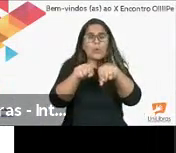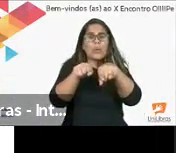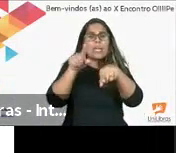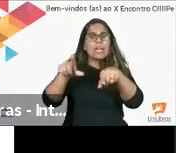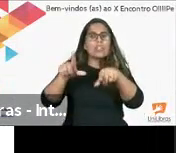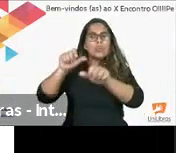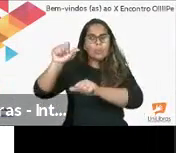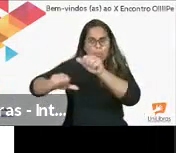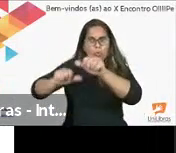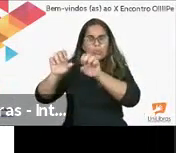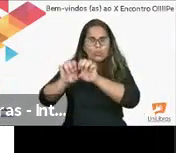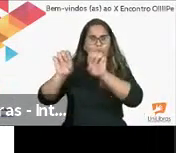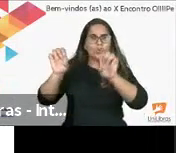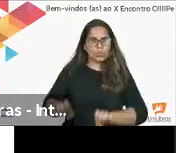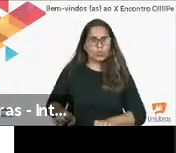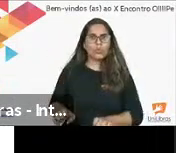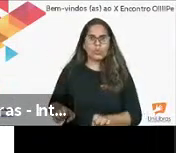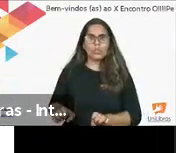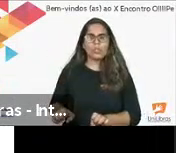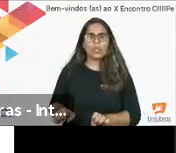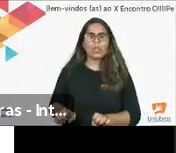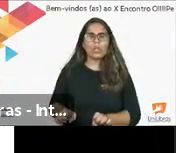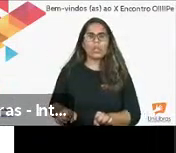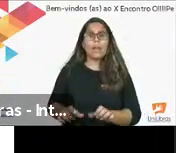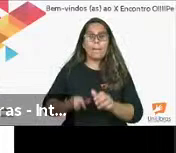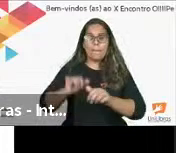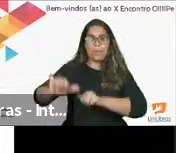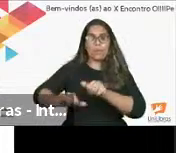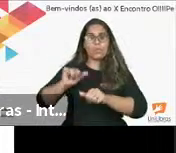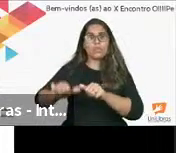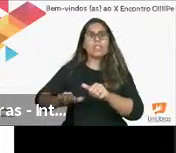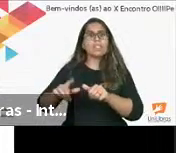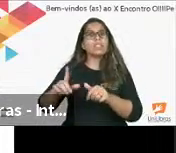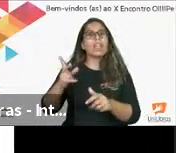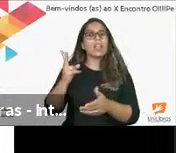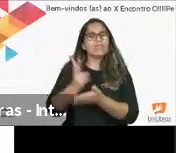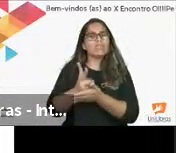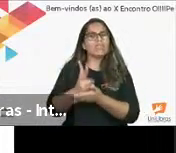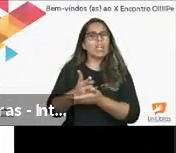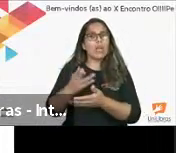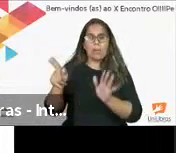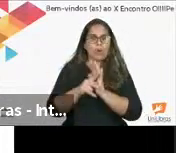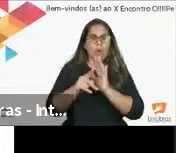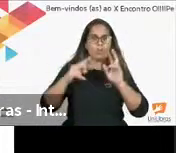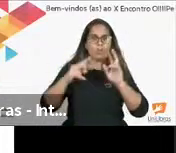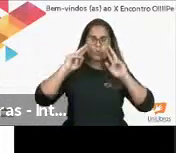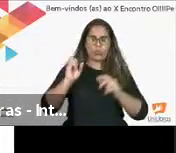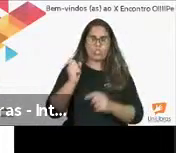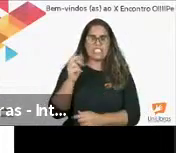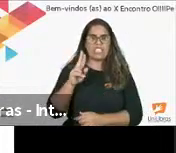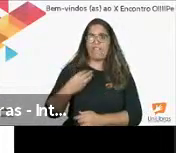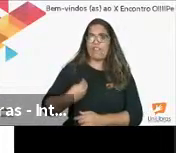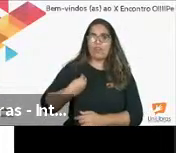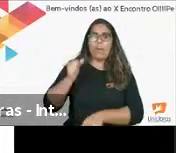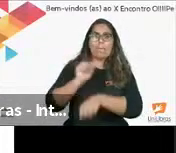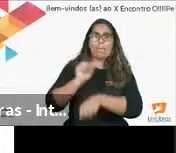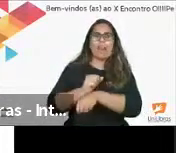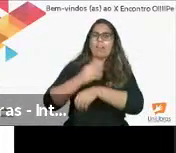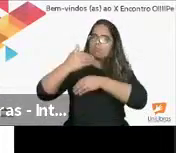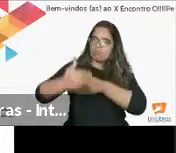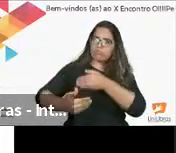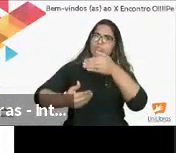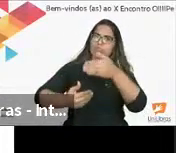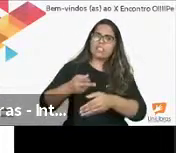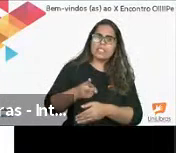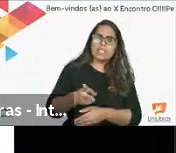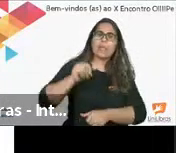mudam de estrutura, né? A mudança é constitutiva dos seres vivos, eles não podem parar de mudar. Estão sempre